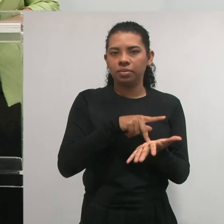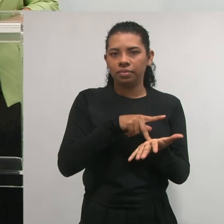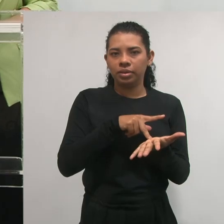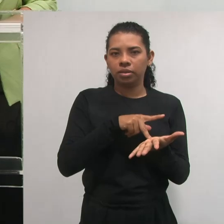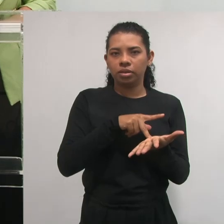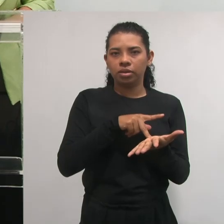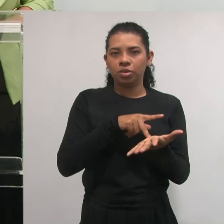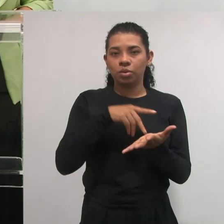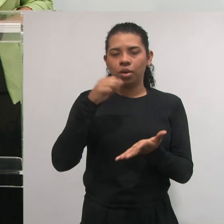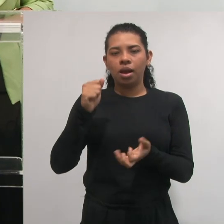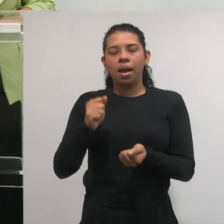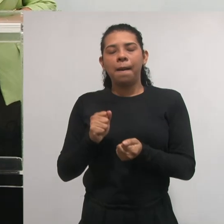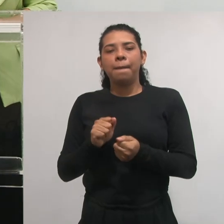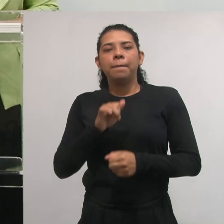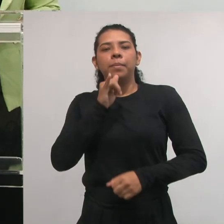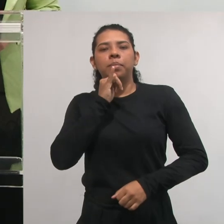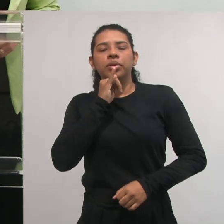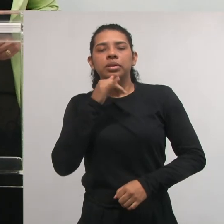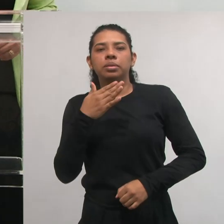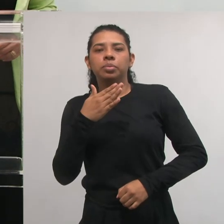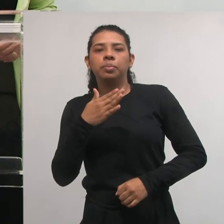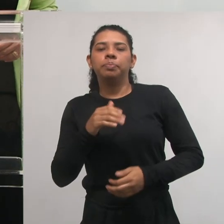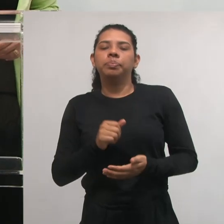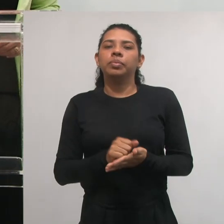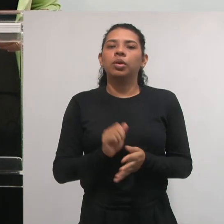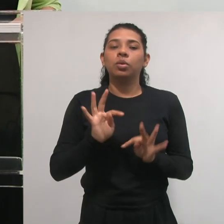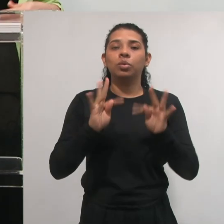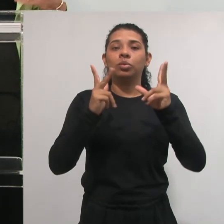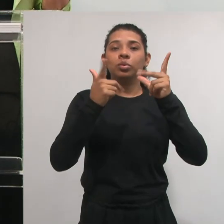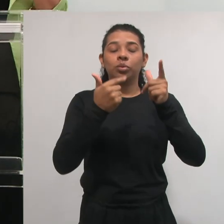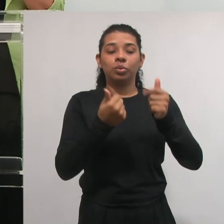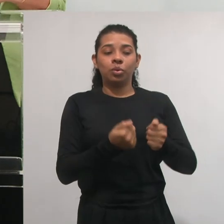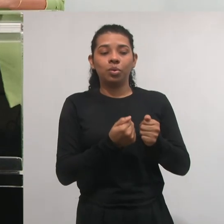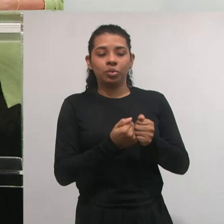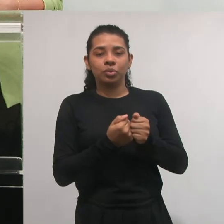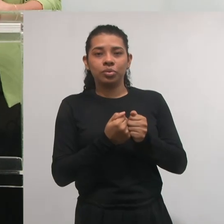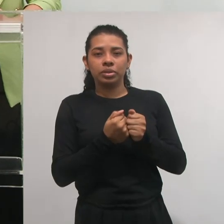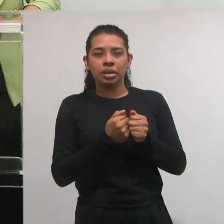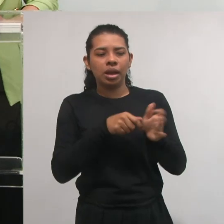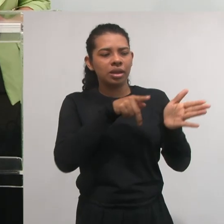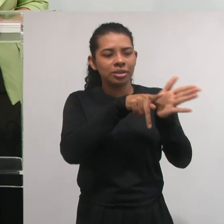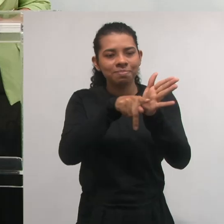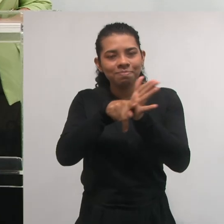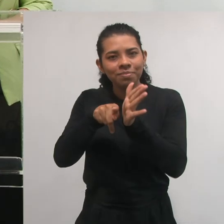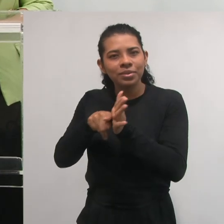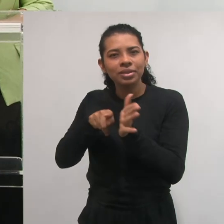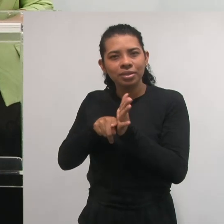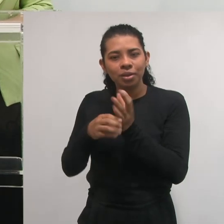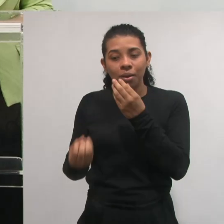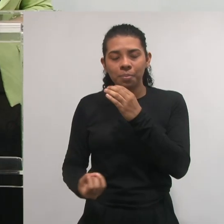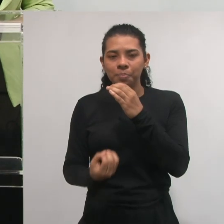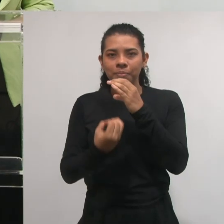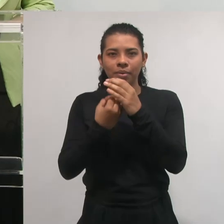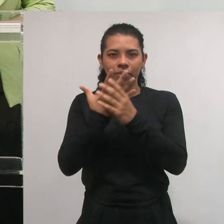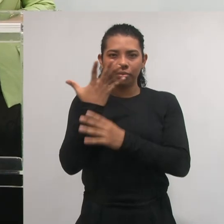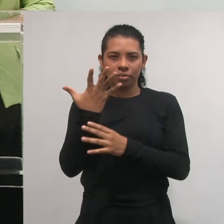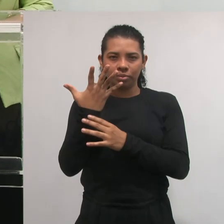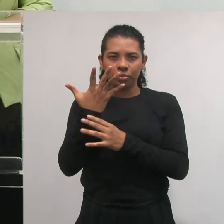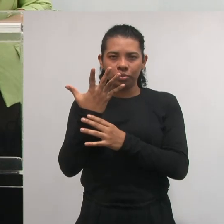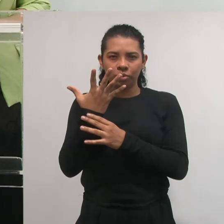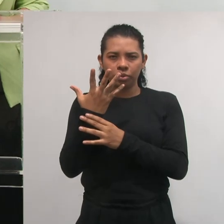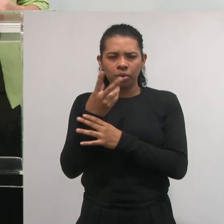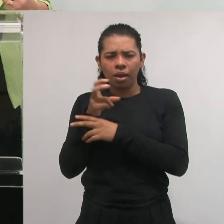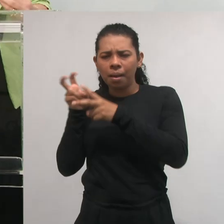latino-americana e caribenha, né? Porque conforme, segundo esses pensadores, né, e assim, esse surgimento ele